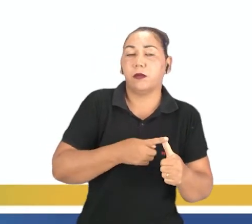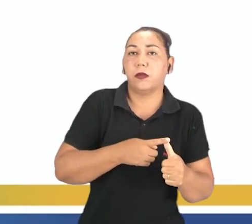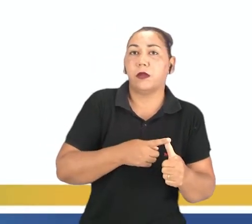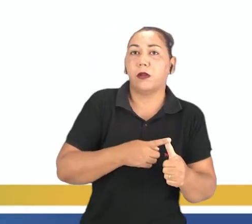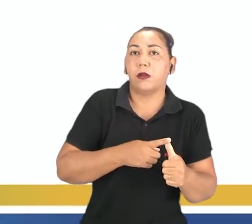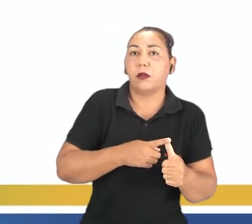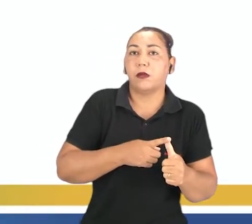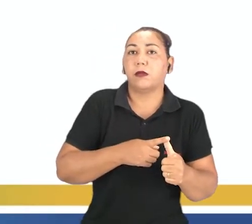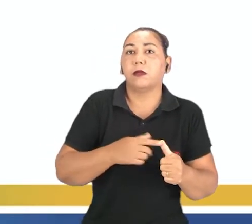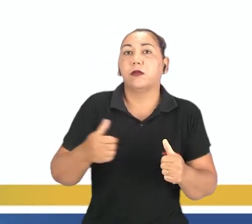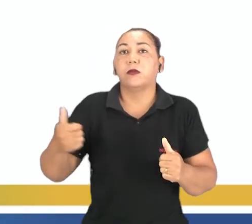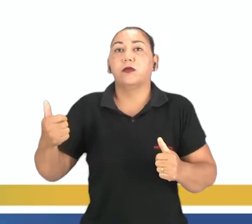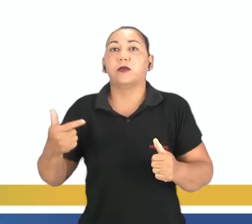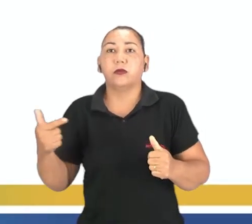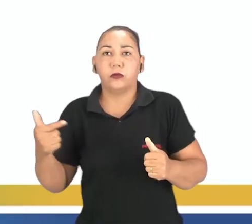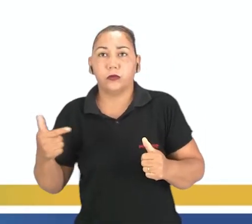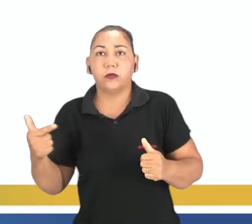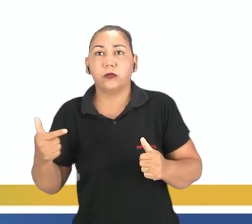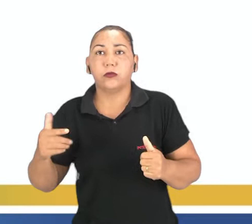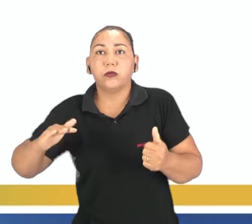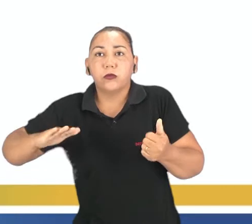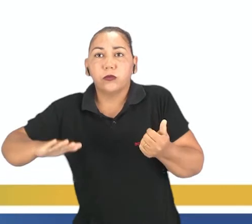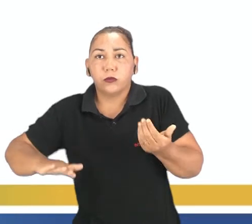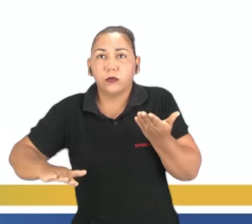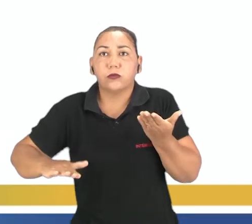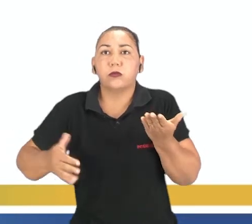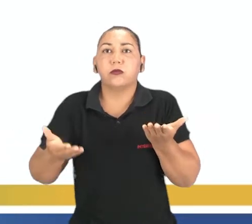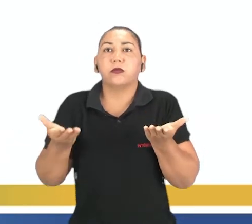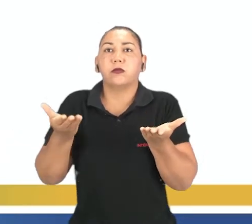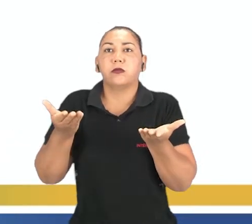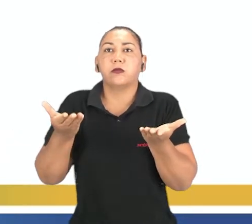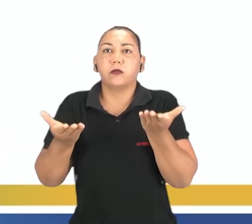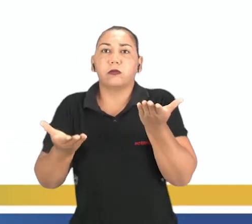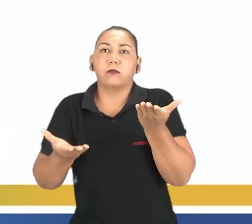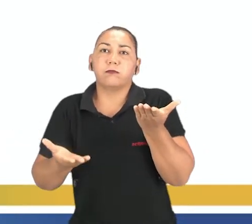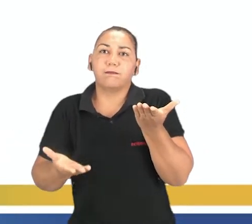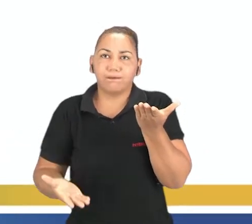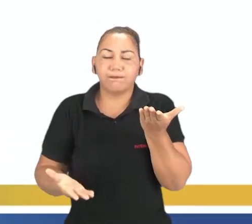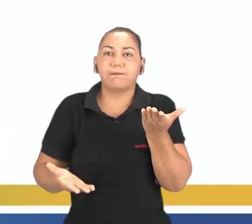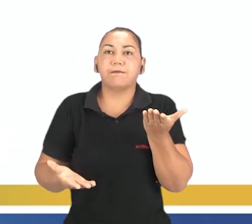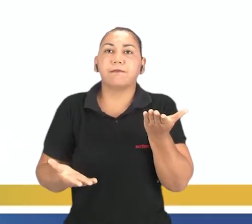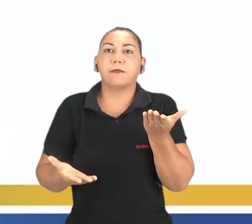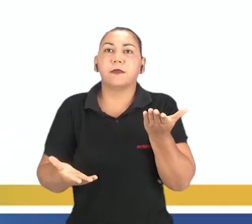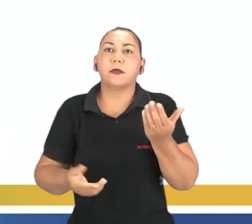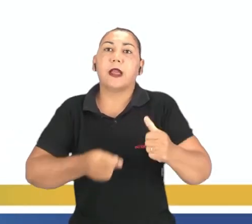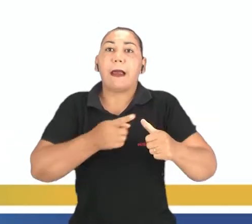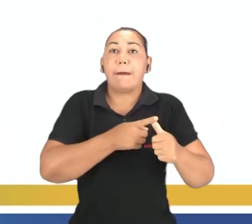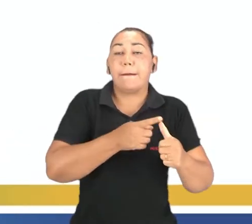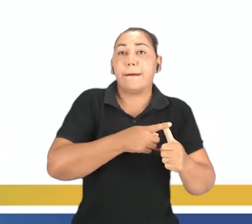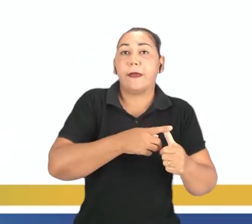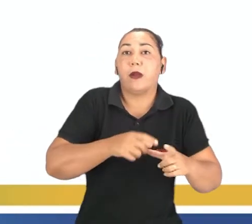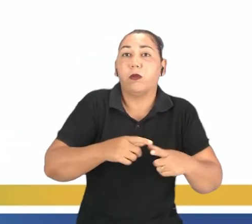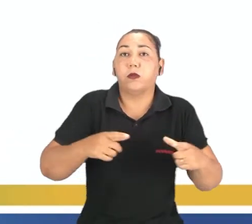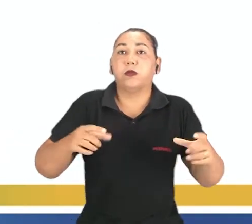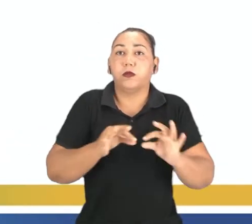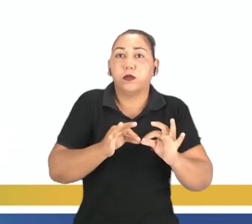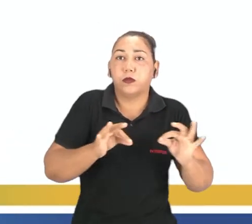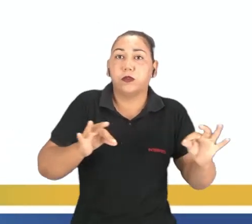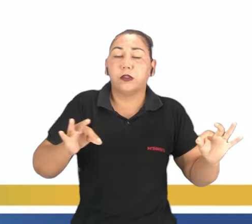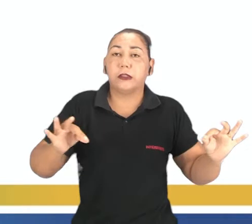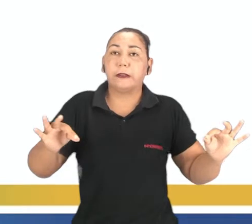medida relativa à segunda diminua. Então, se diminuirmos a medida relativa à primeira grandeza, isso